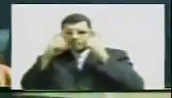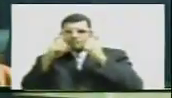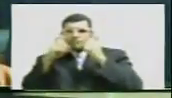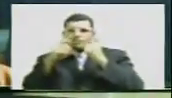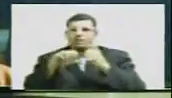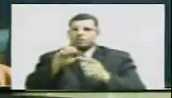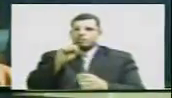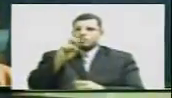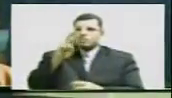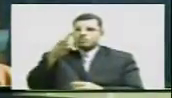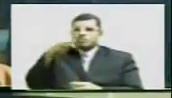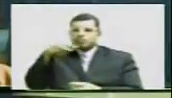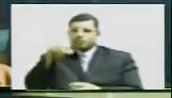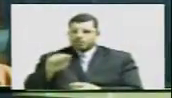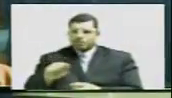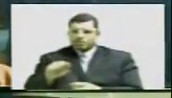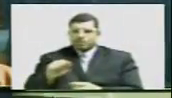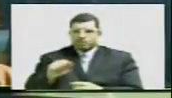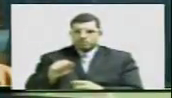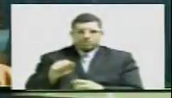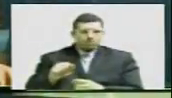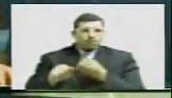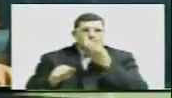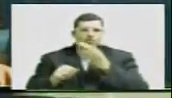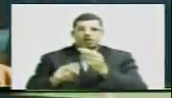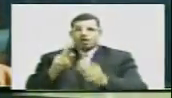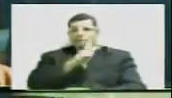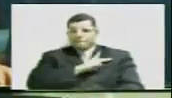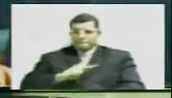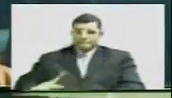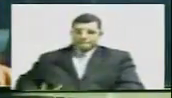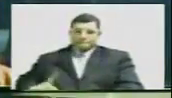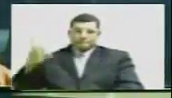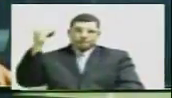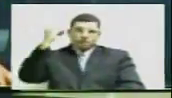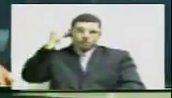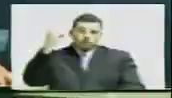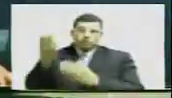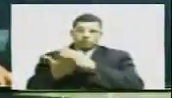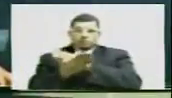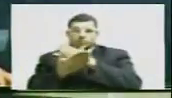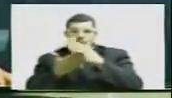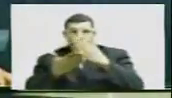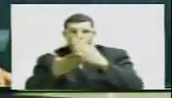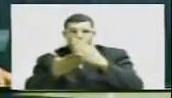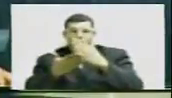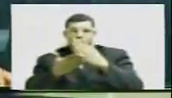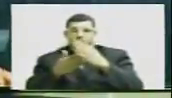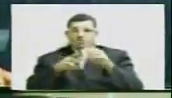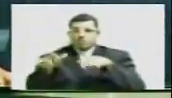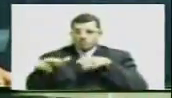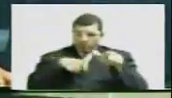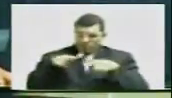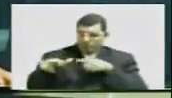com a Zona Franca de Manaus. A presidente Dilma, no início do seu mandato,